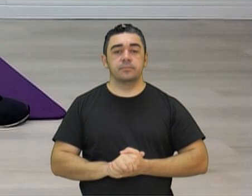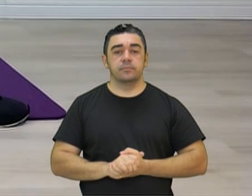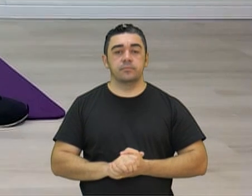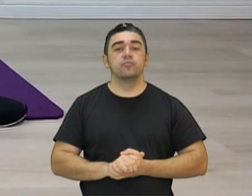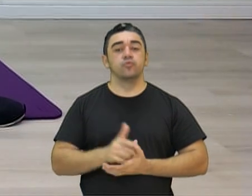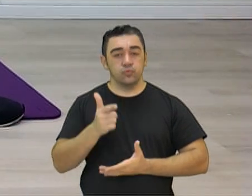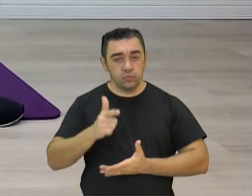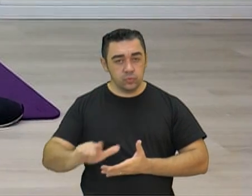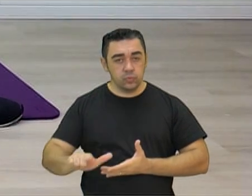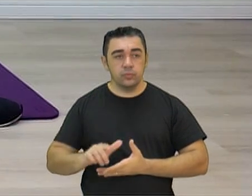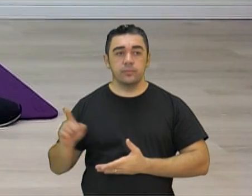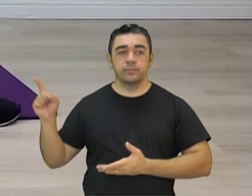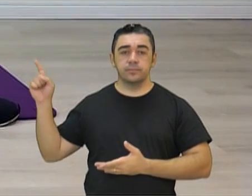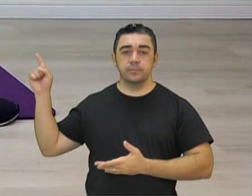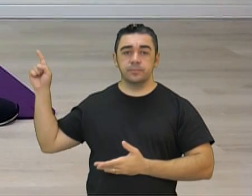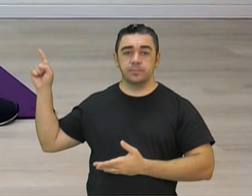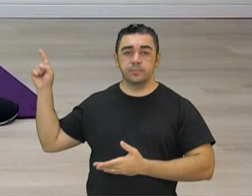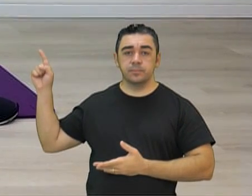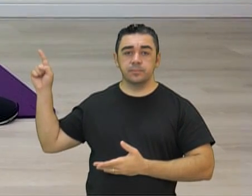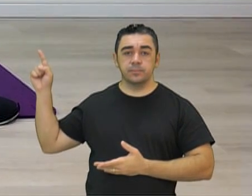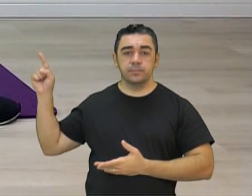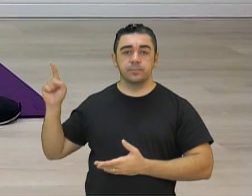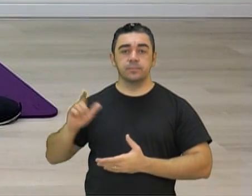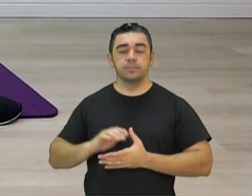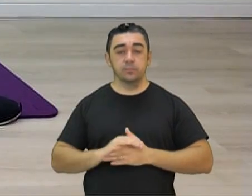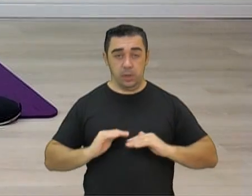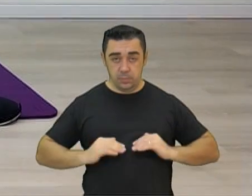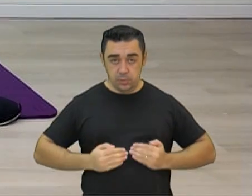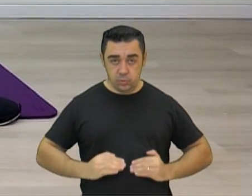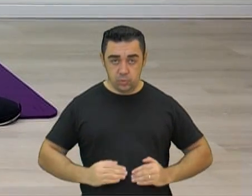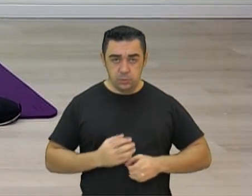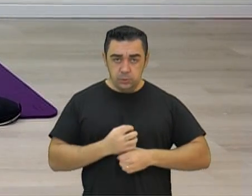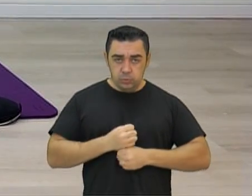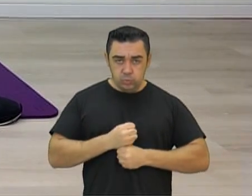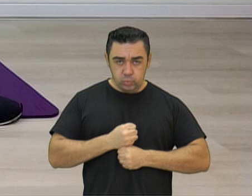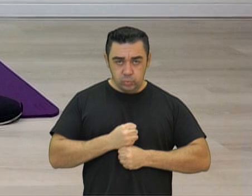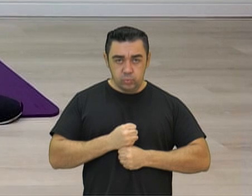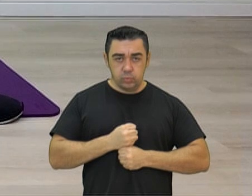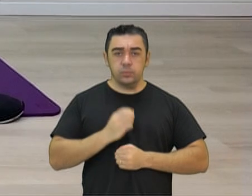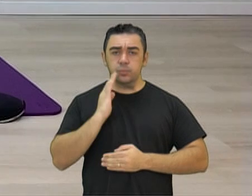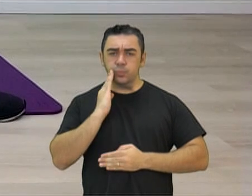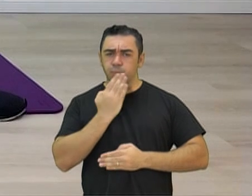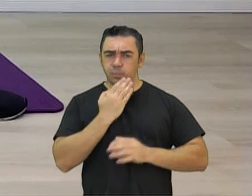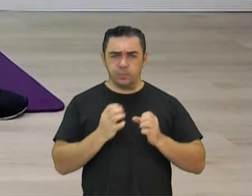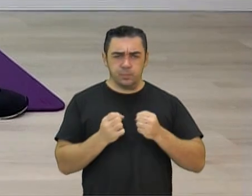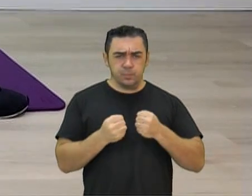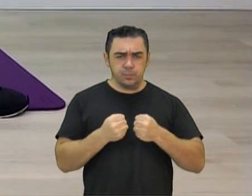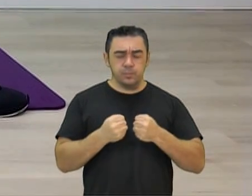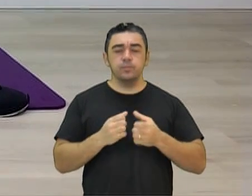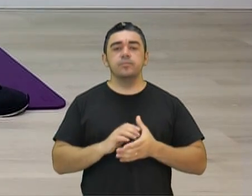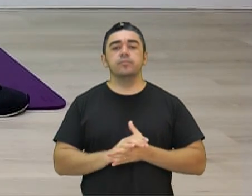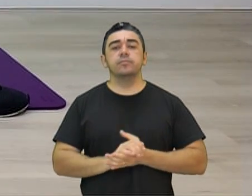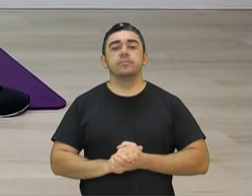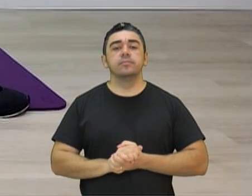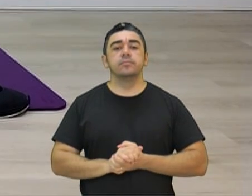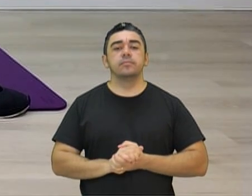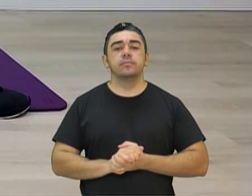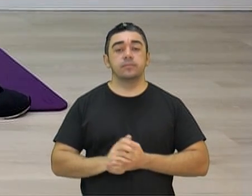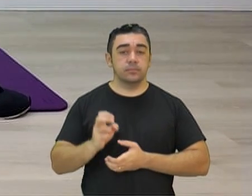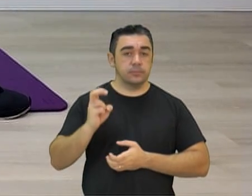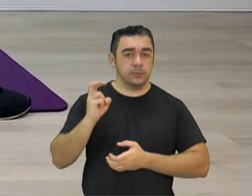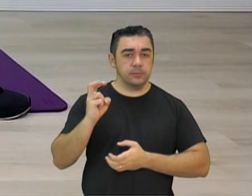Subiu. Contrai abdômen, contrai glúteo e fica. Contrai.